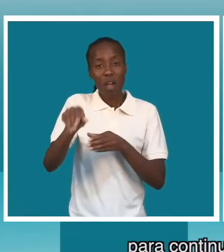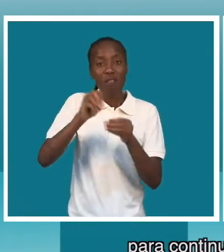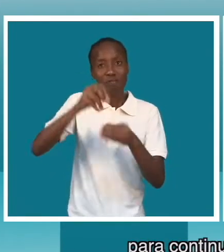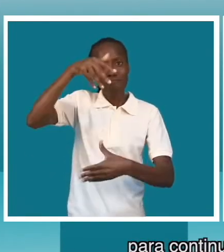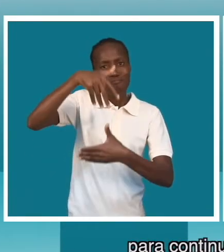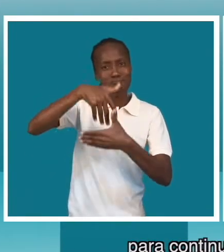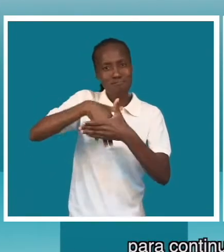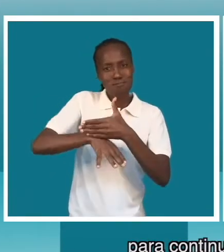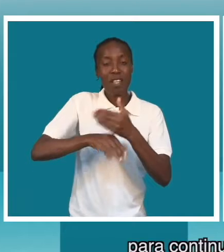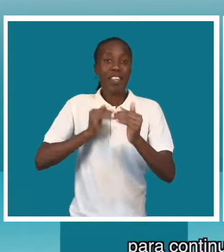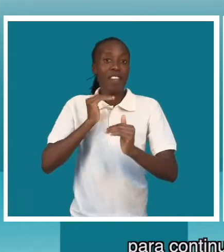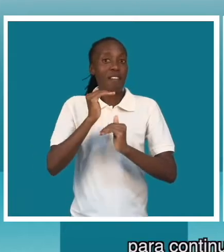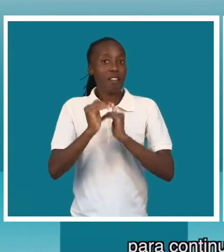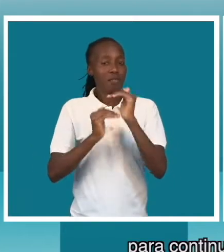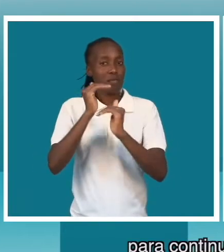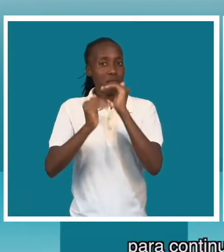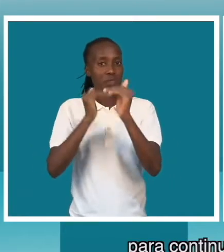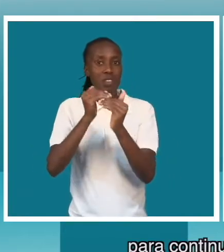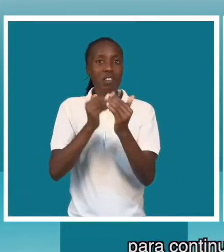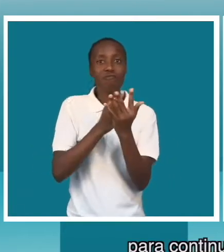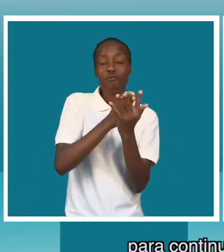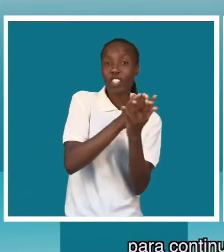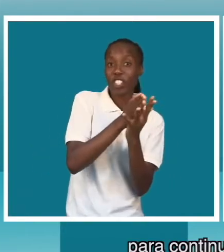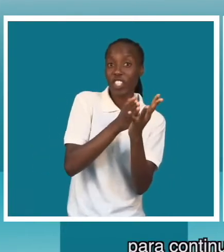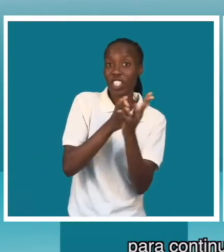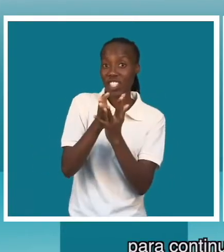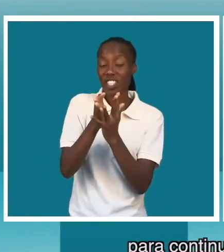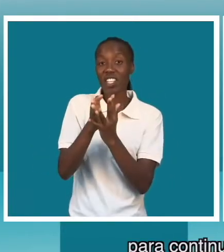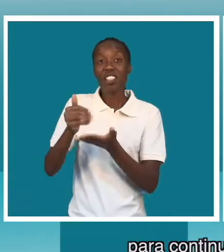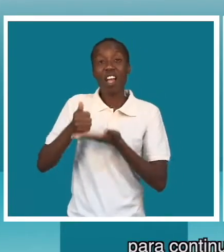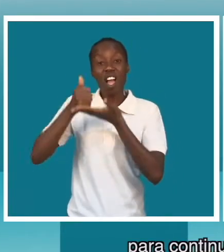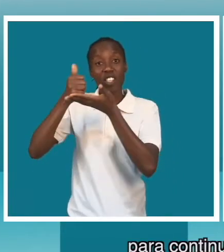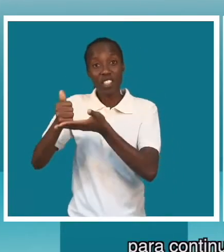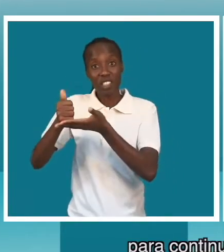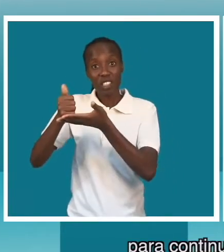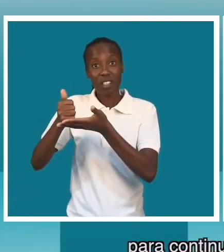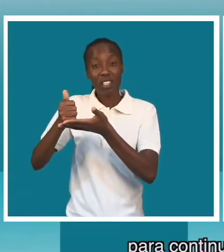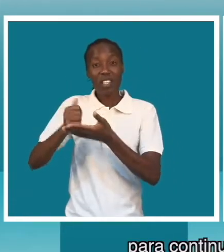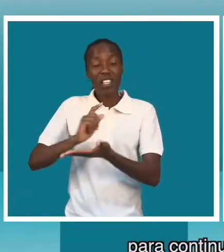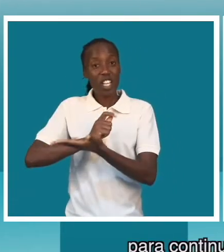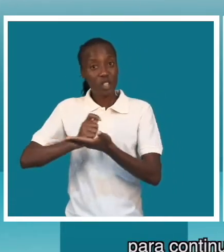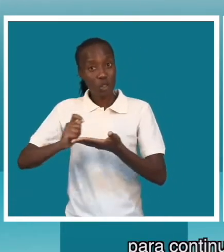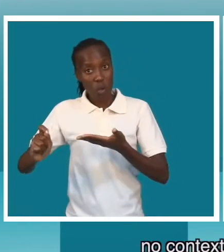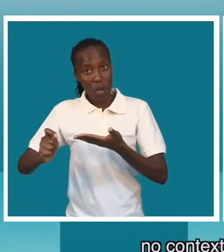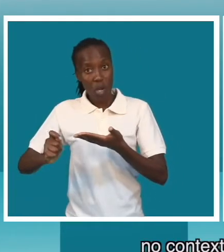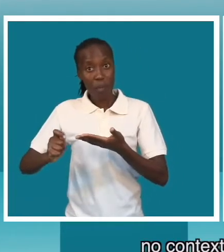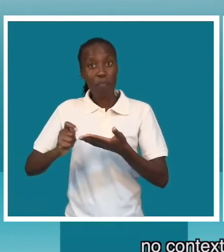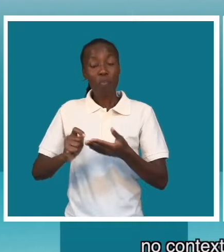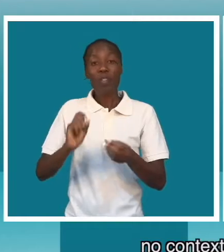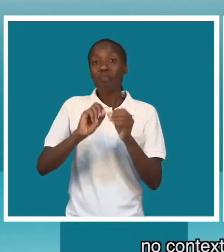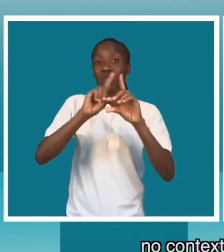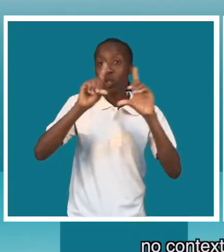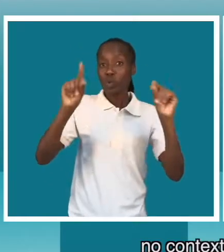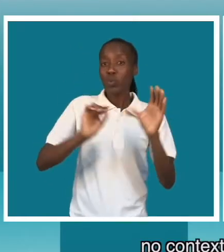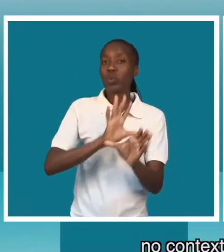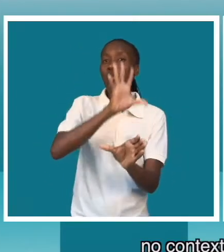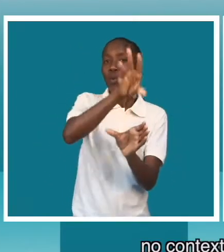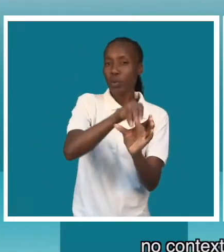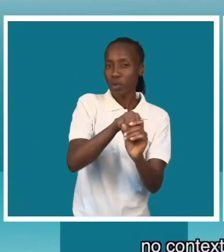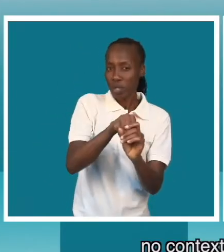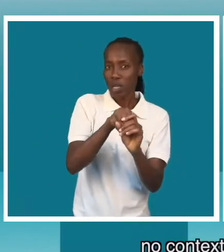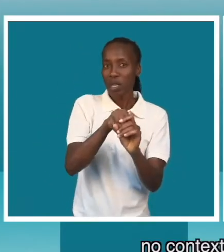a explorar e é desenvolver estratégias de atendimento psicopedagógico no contexto da